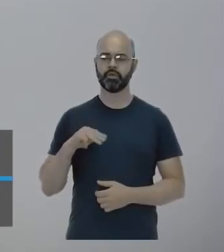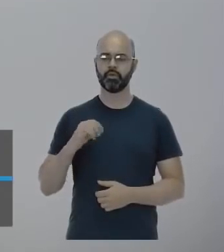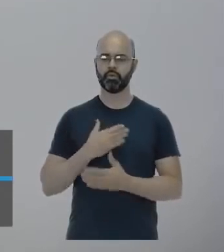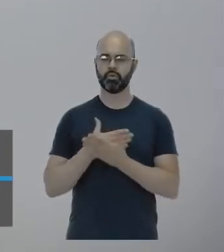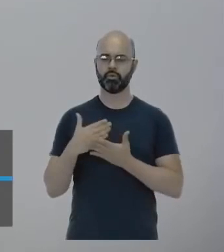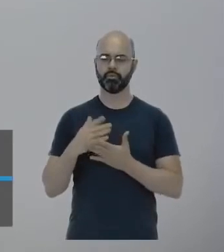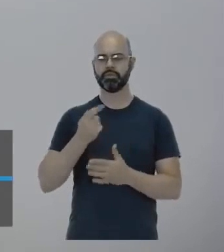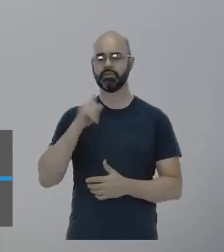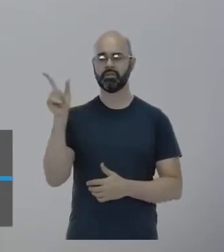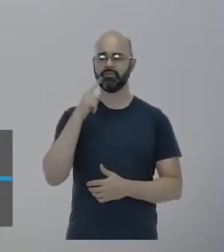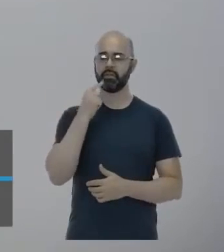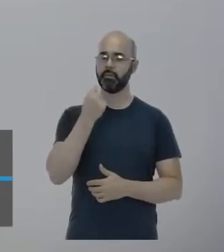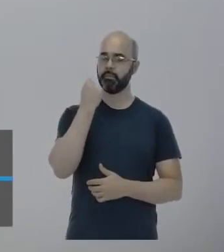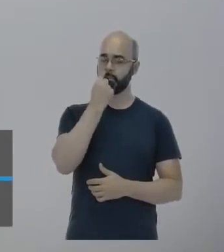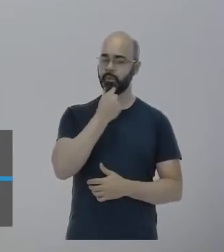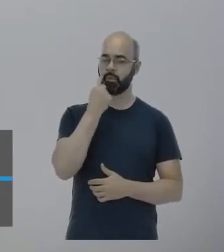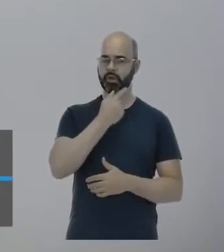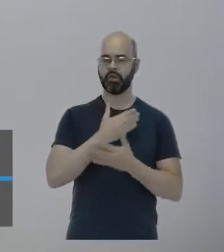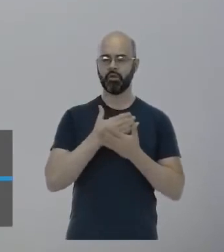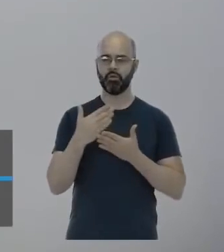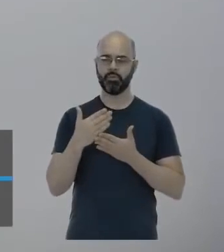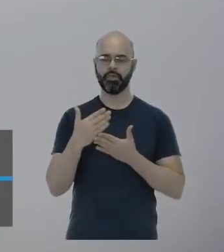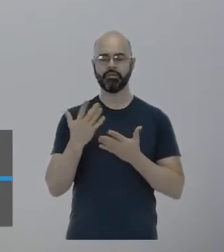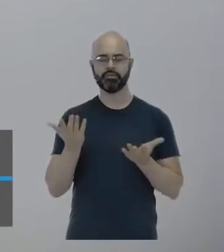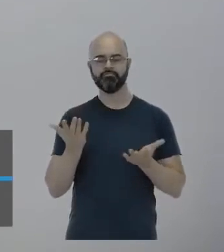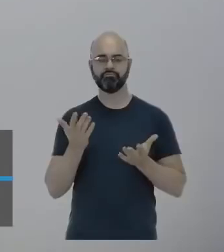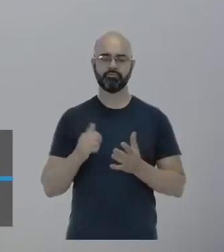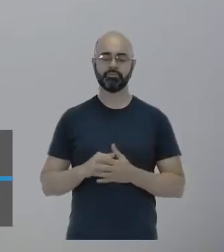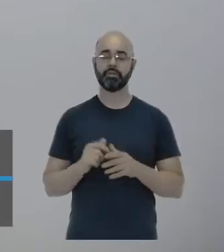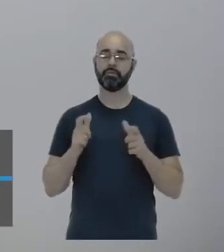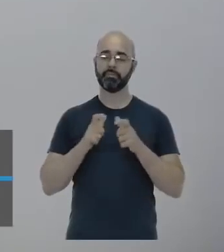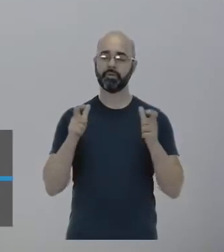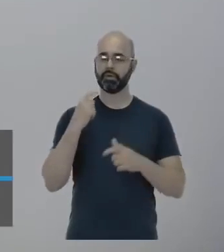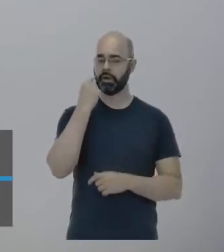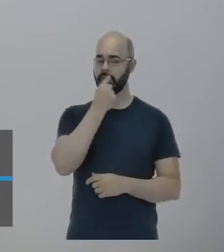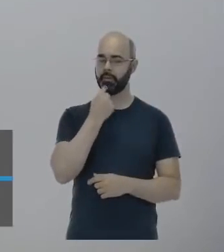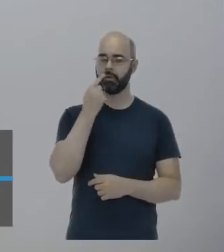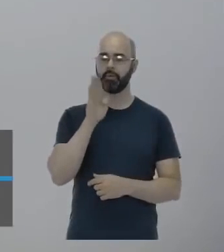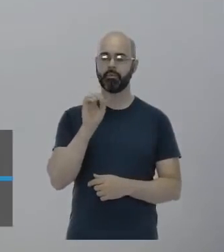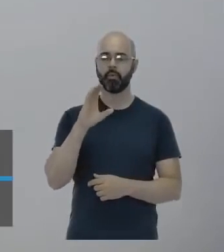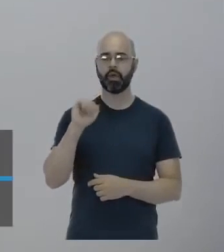boca. A maioria das pessoas aqui tá dizendo na boca.